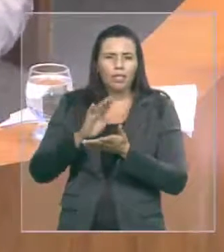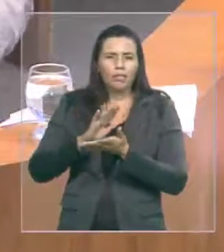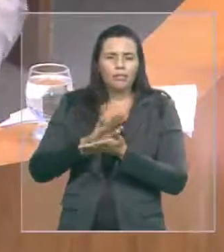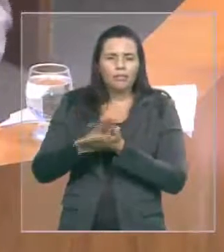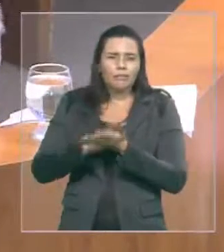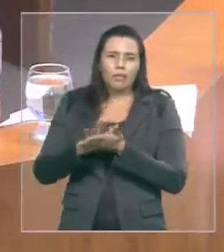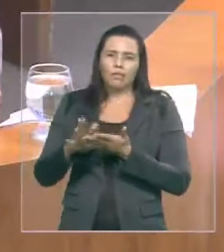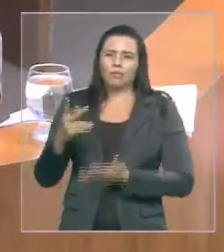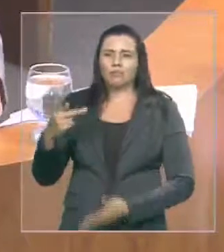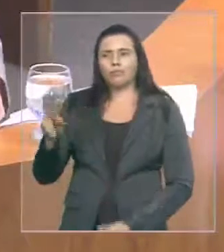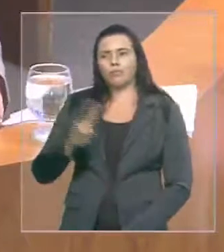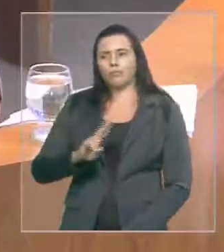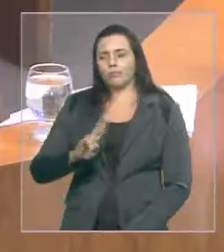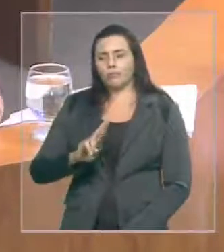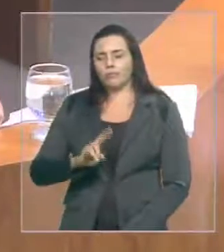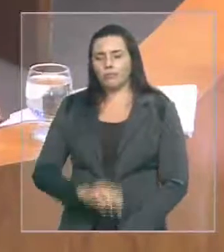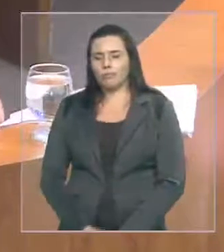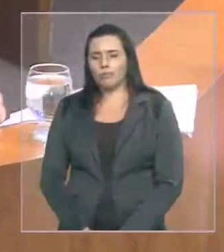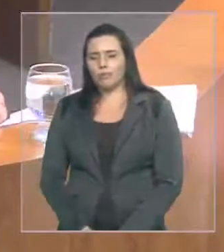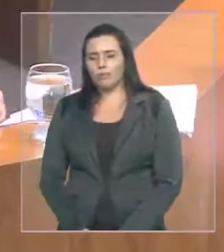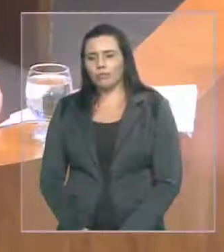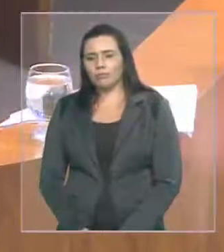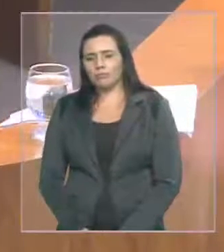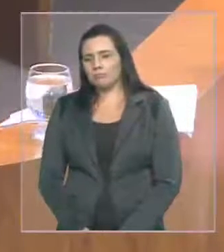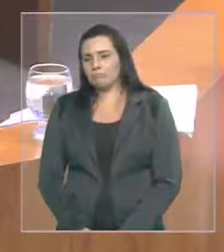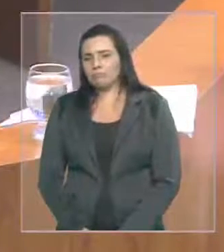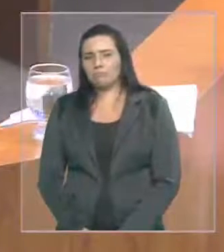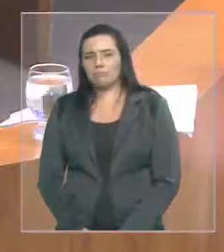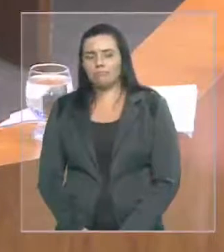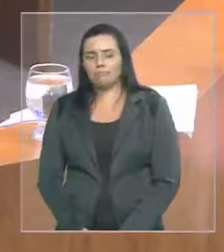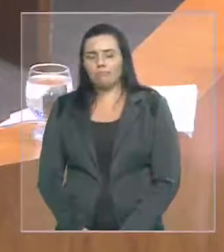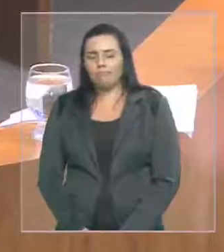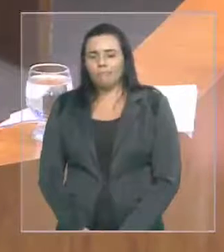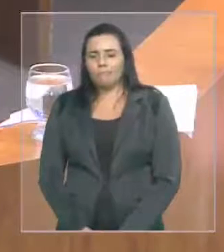não ter sido com Vossa Excelência.